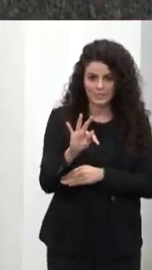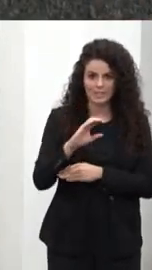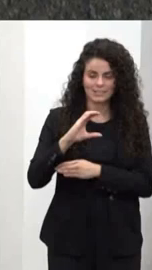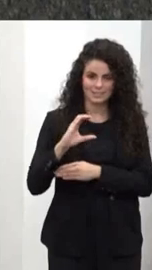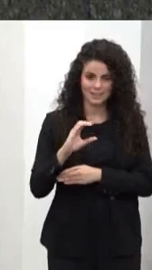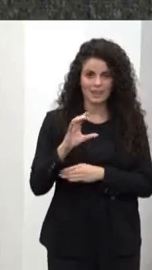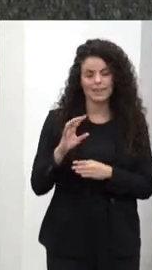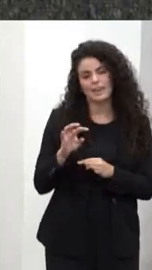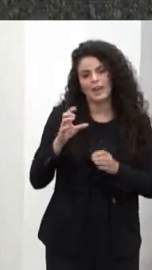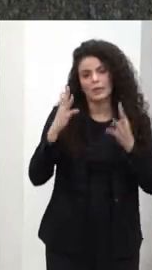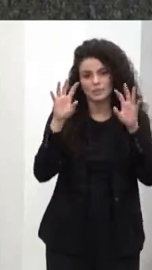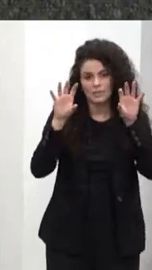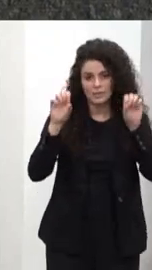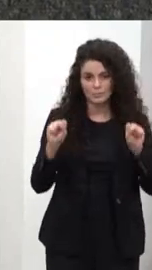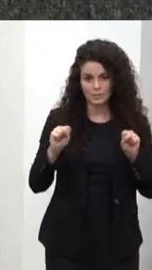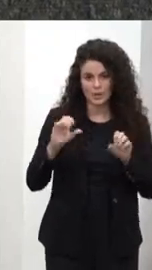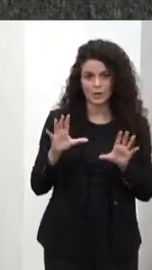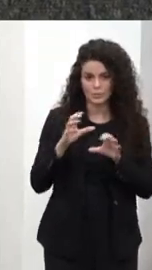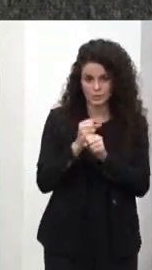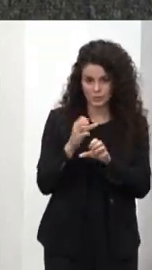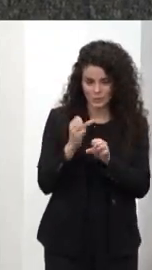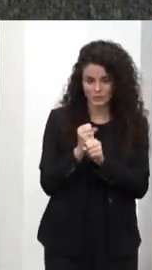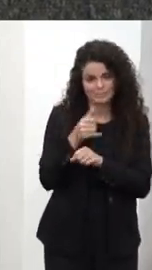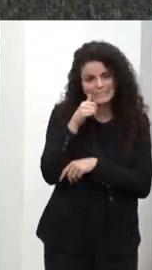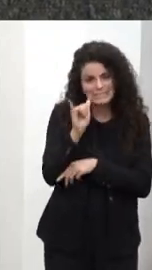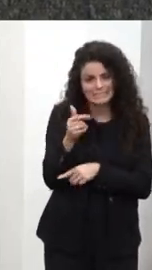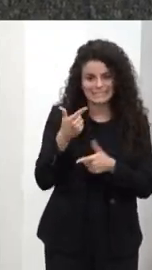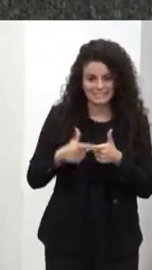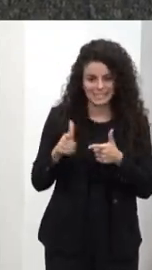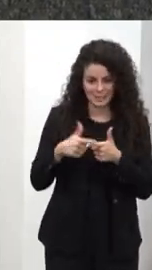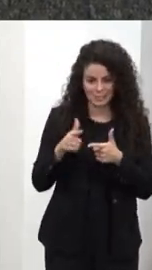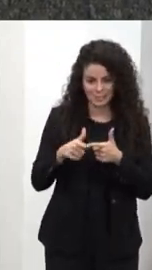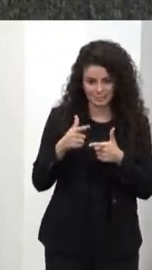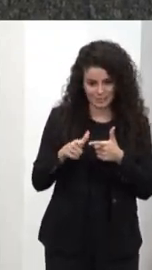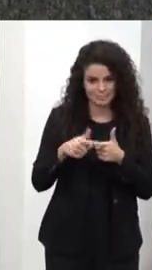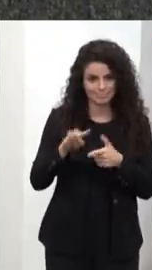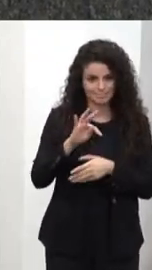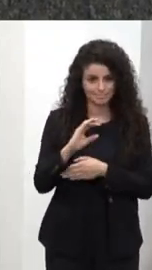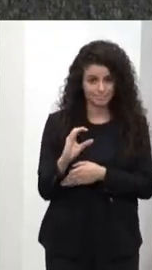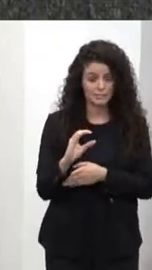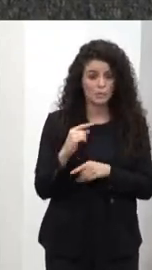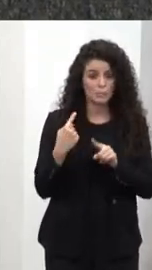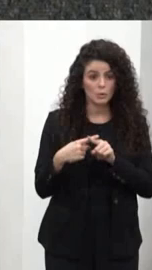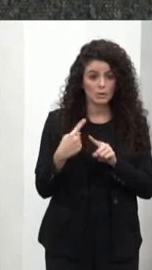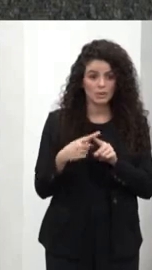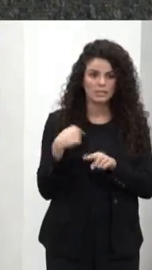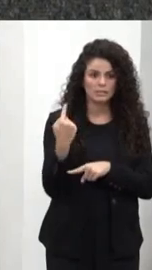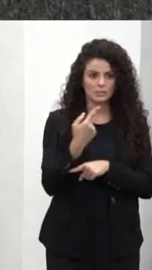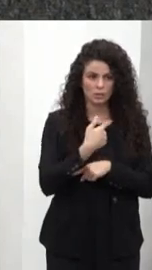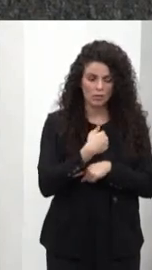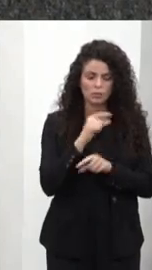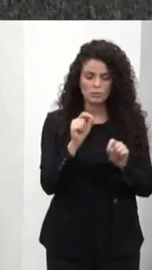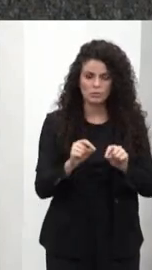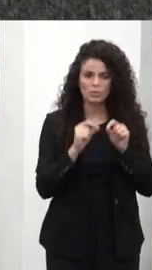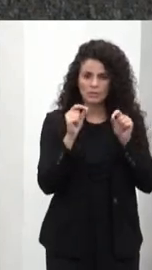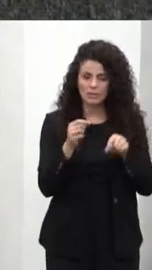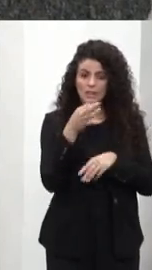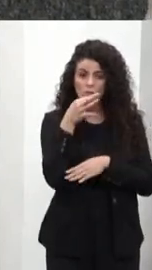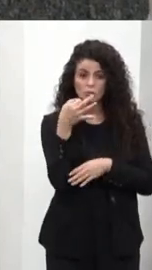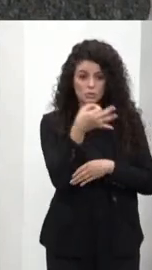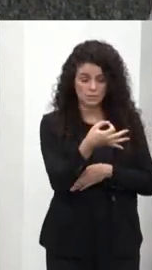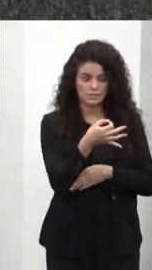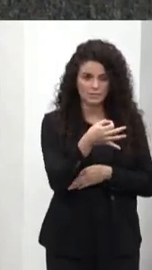problemas aí nas prestações de contas então a minha sugestão já Marquito é como um encaminhamento